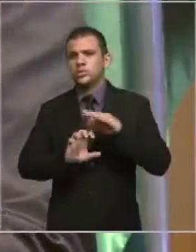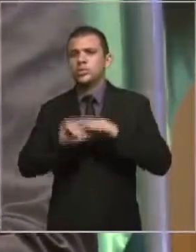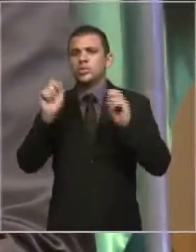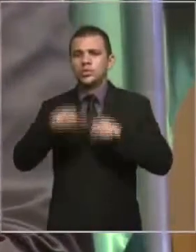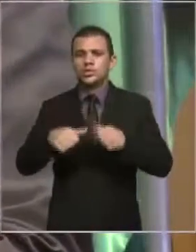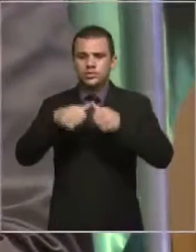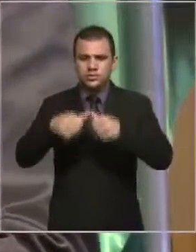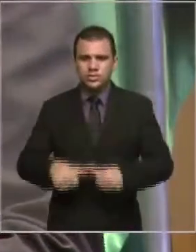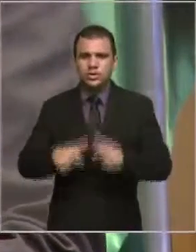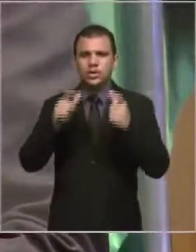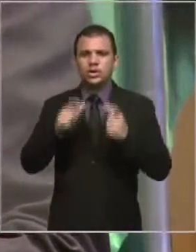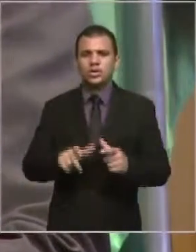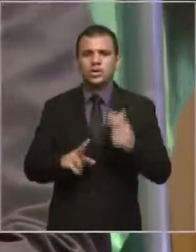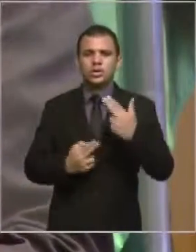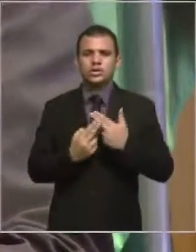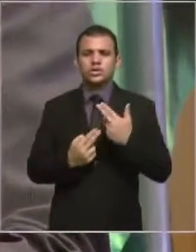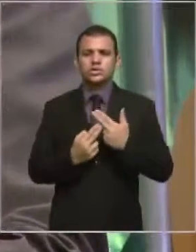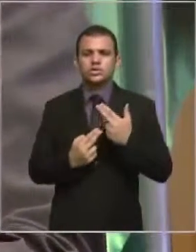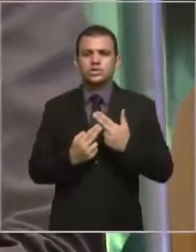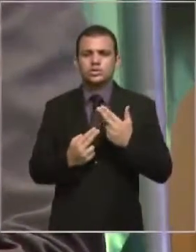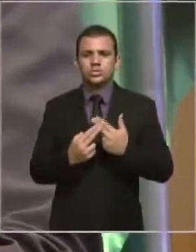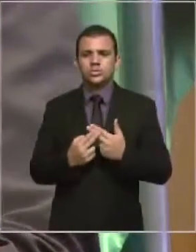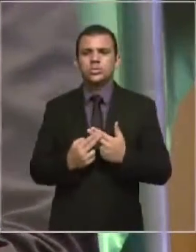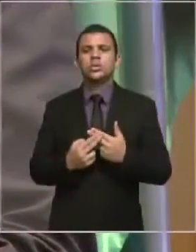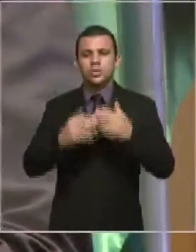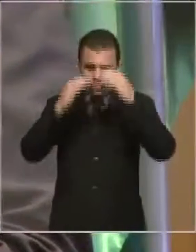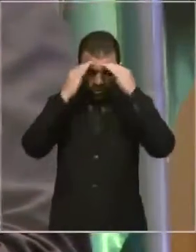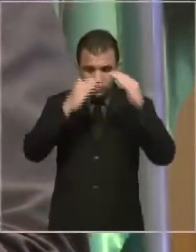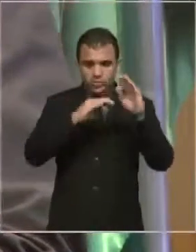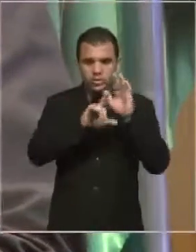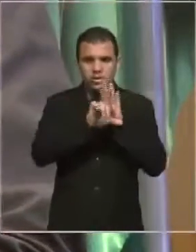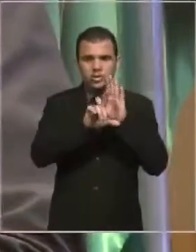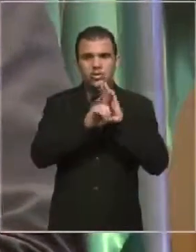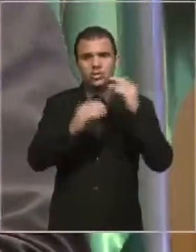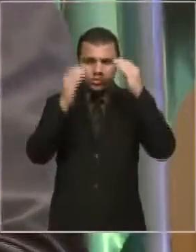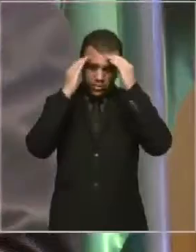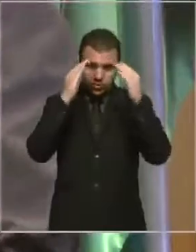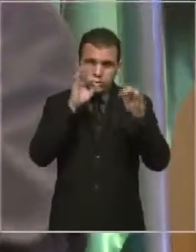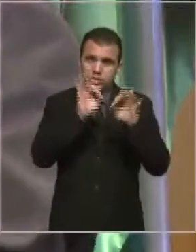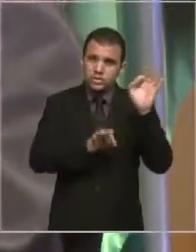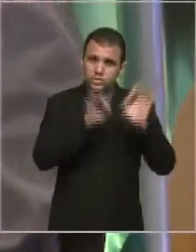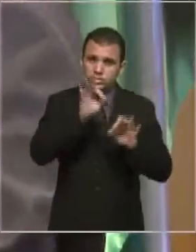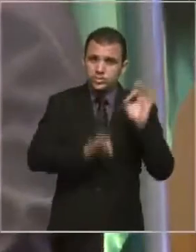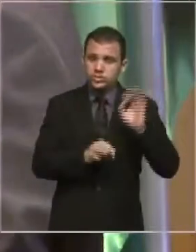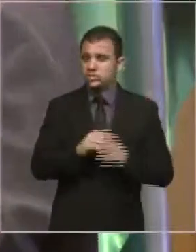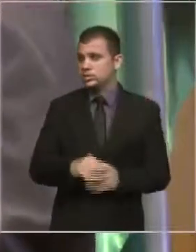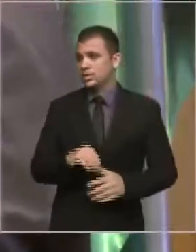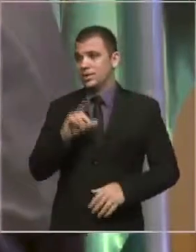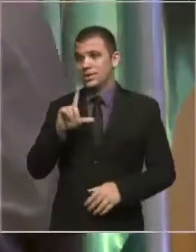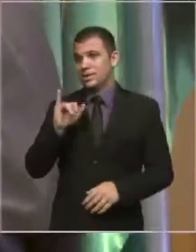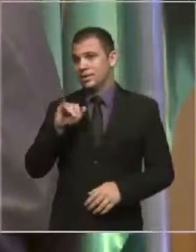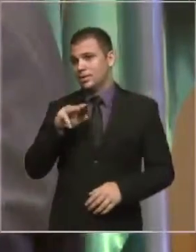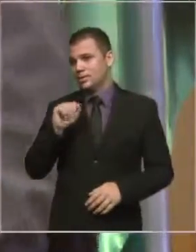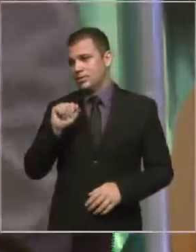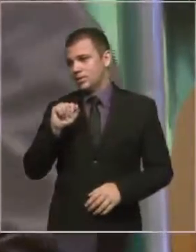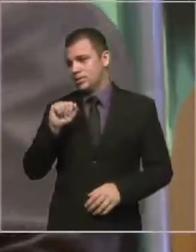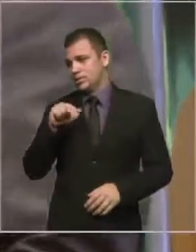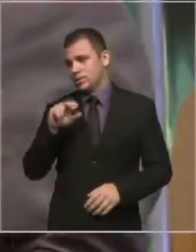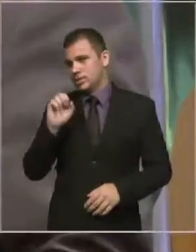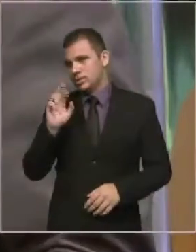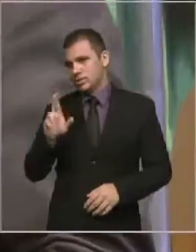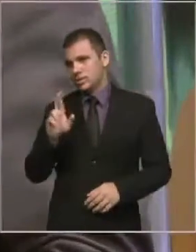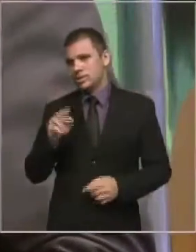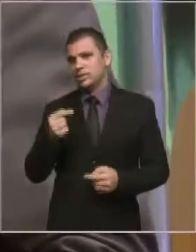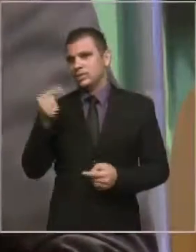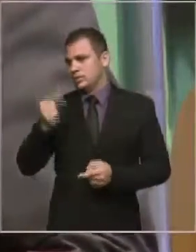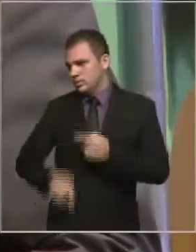maneira legal, de maneira jurídica, que ninguém pode derrubar via liminar. Vai funcionar porque assim manda a lei. A